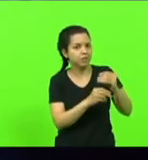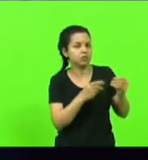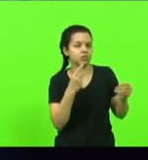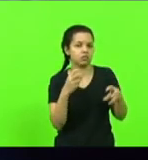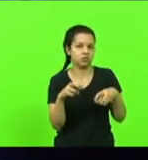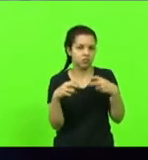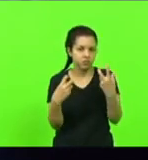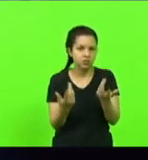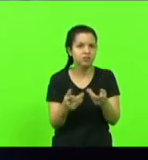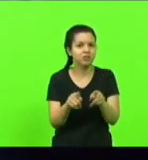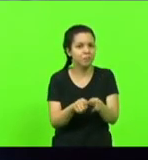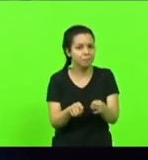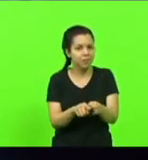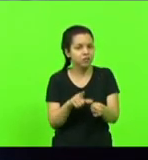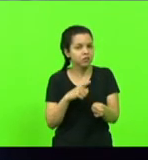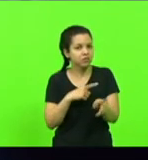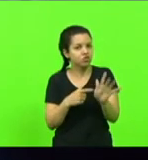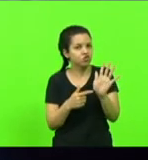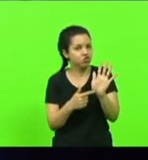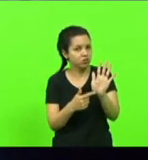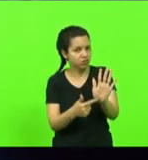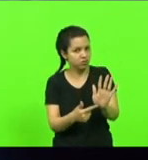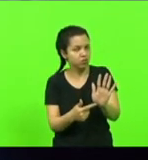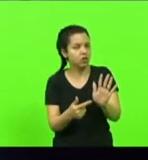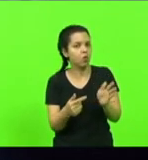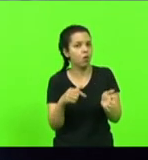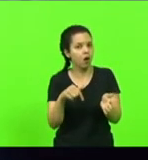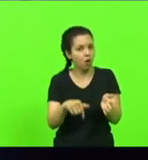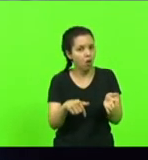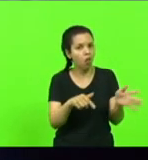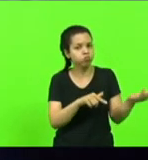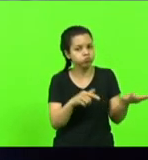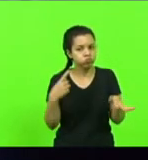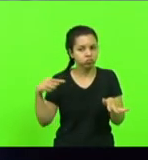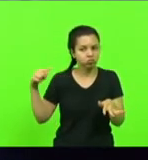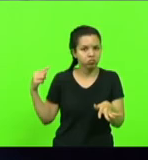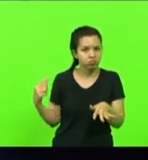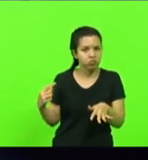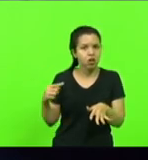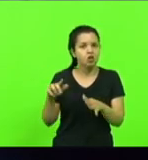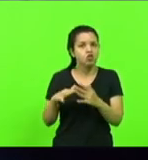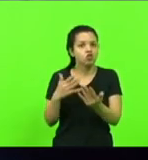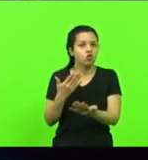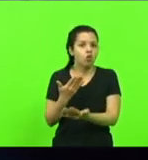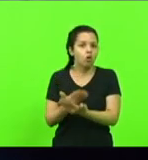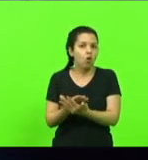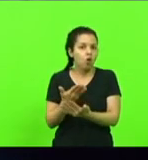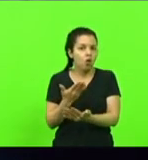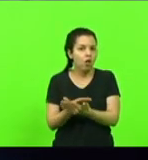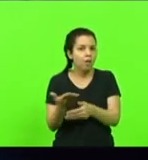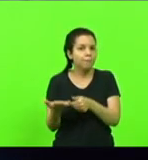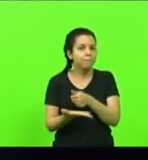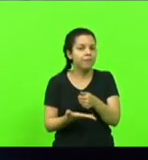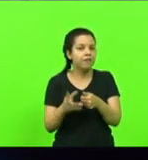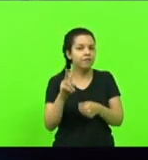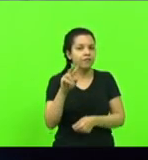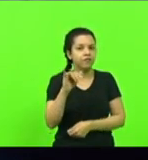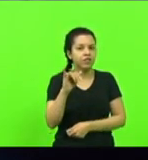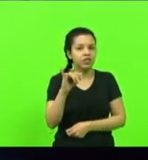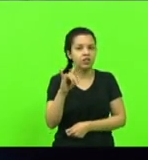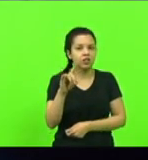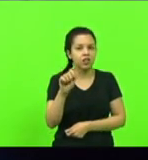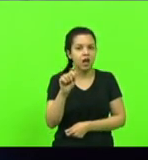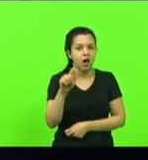uma indicação que fiz agora, nesses dias, para a Escola Básica Vidal Ramos de Concórdia,